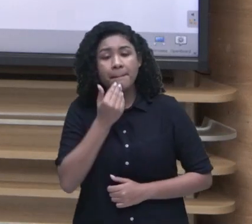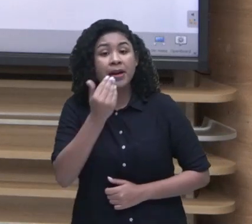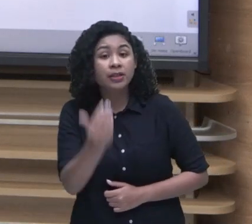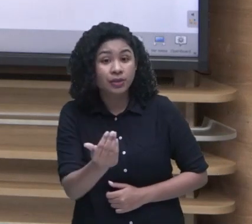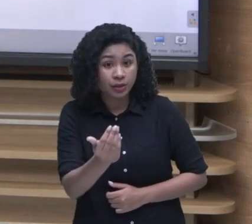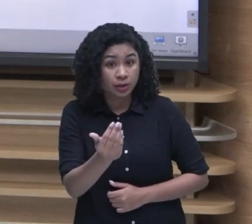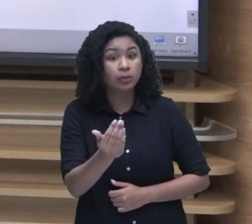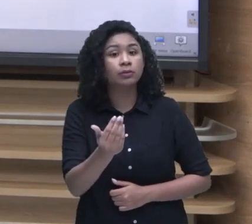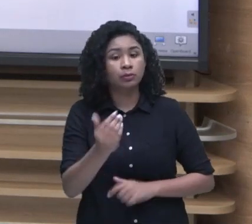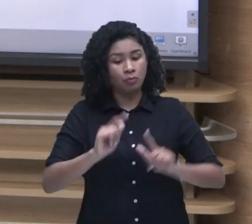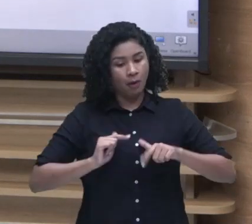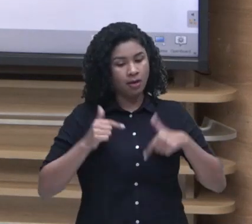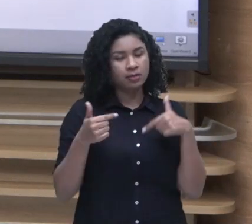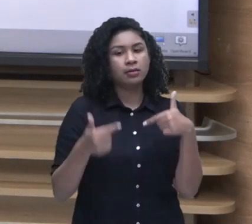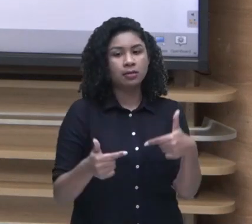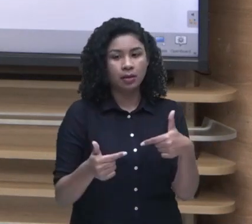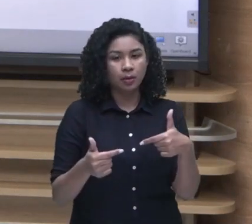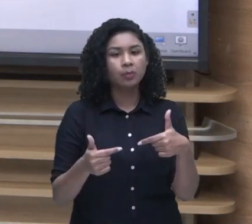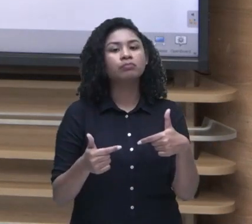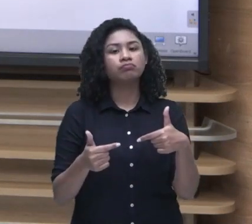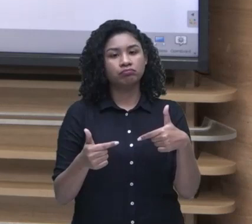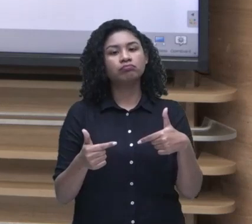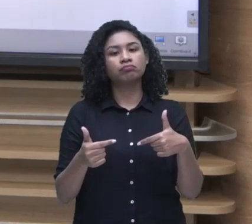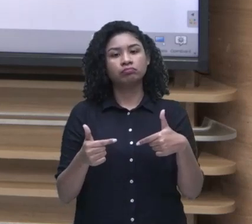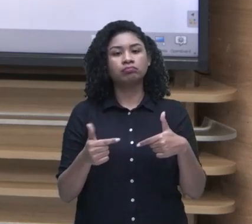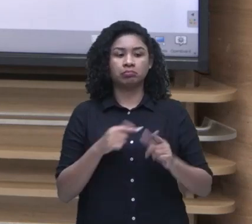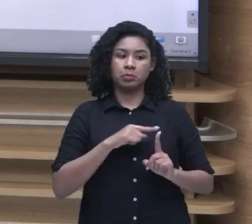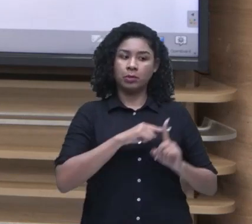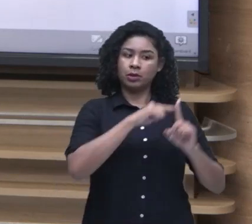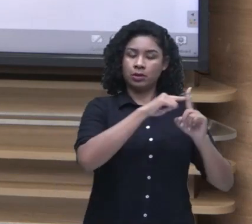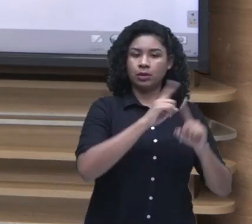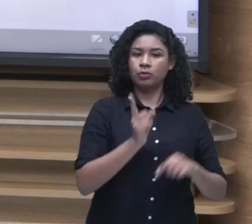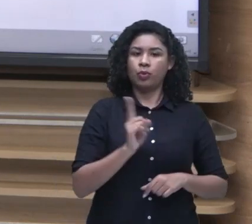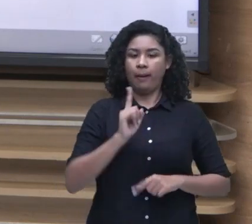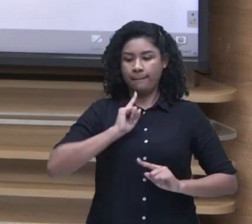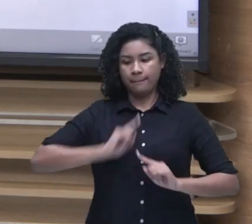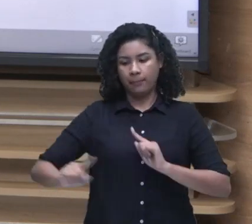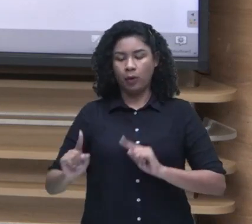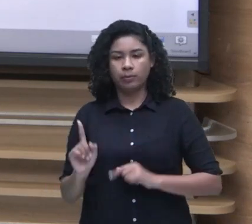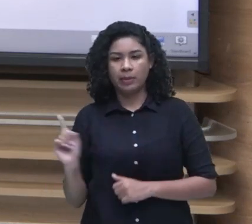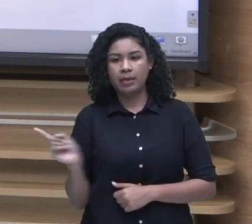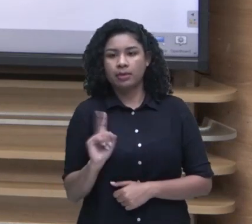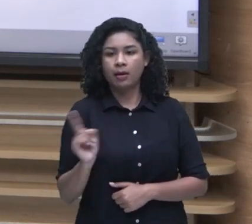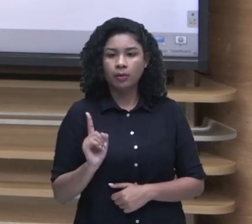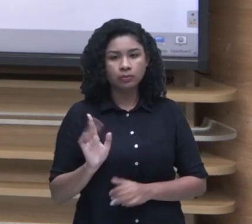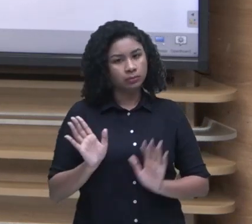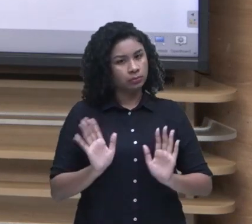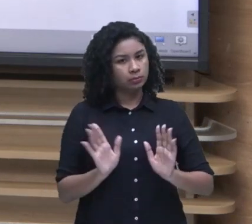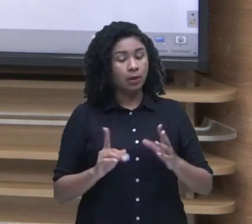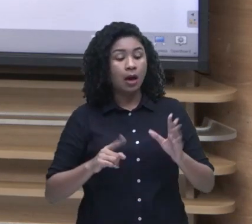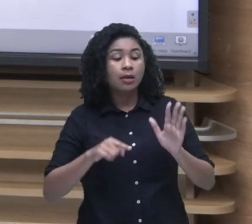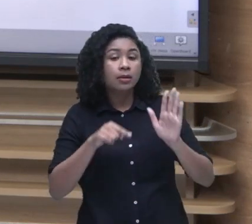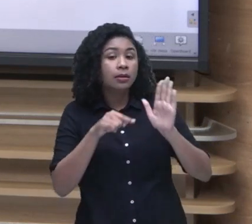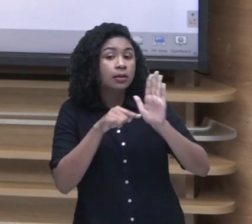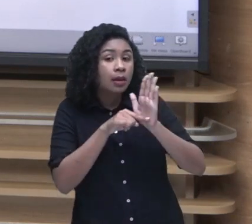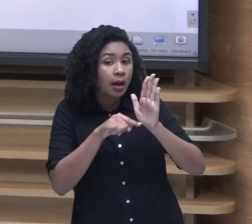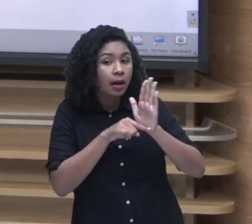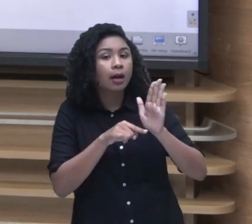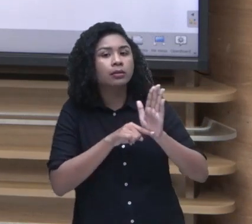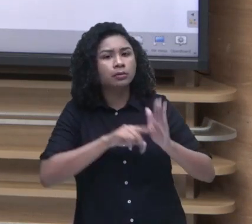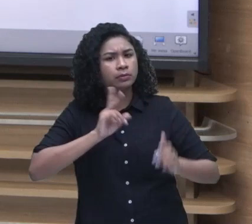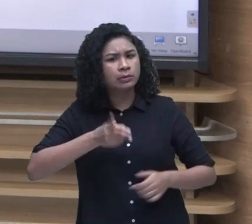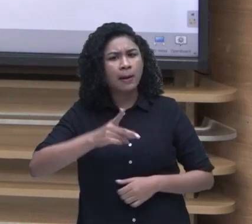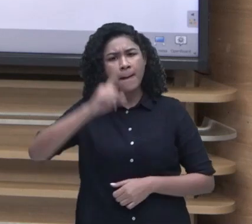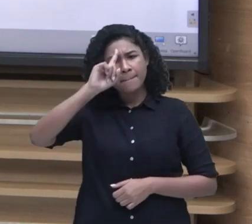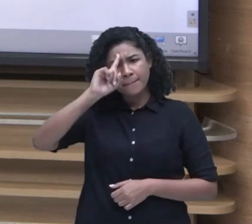determinada ação, afirmando, não estou negando, diferente aqui do imperativo negativo. Eu estou pedindo